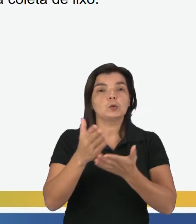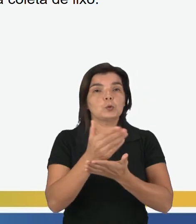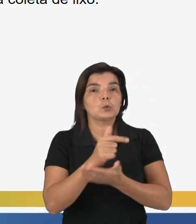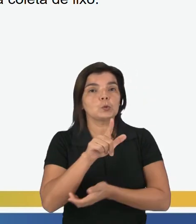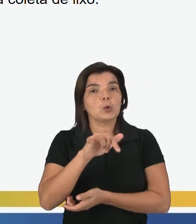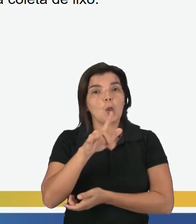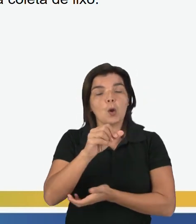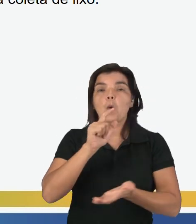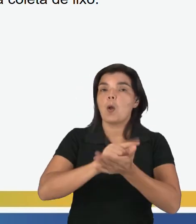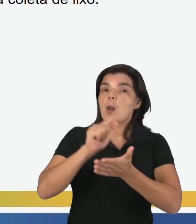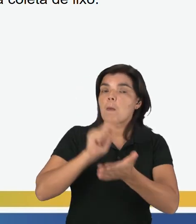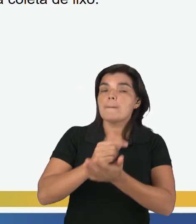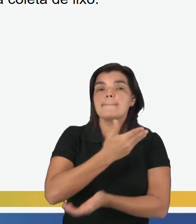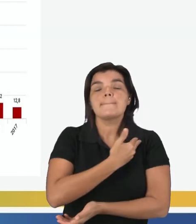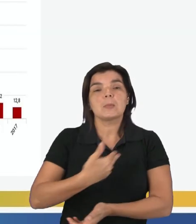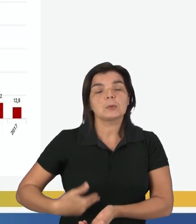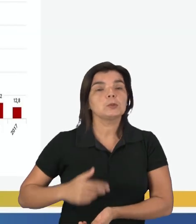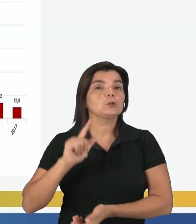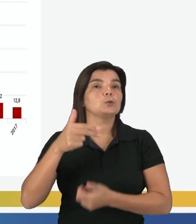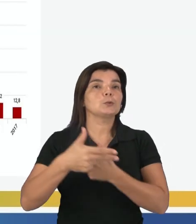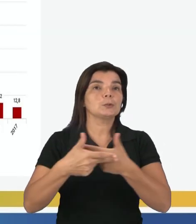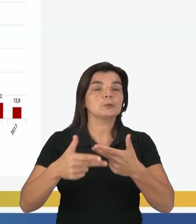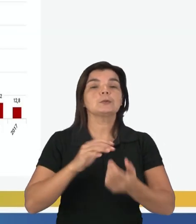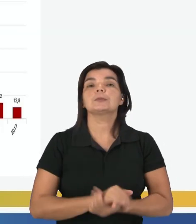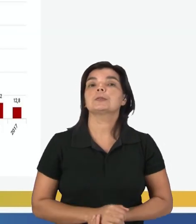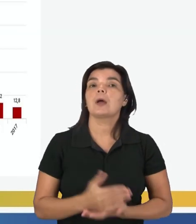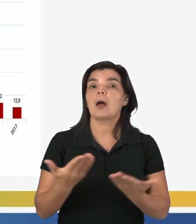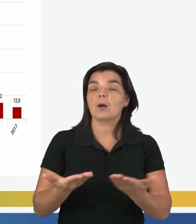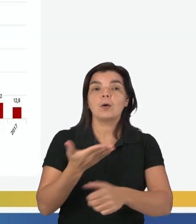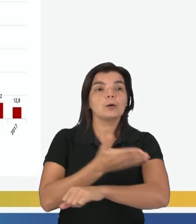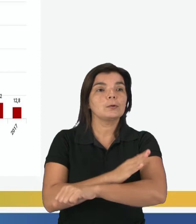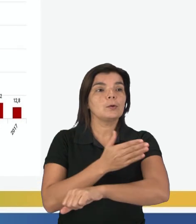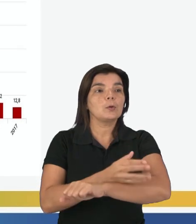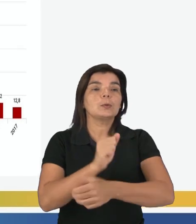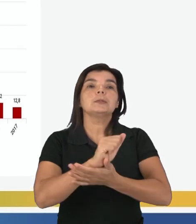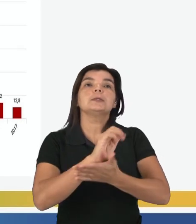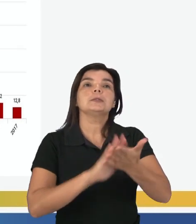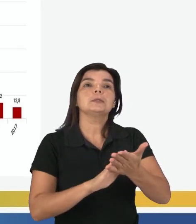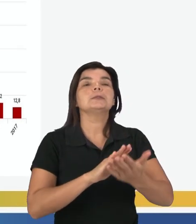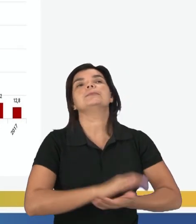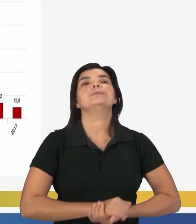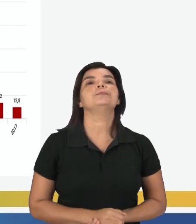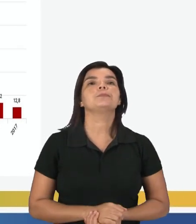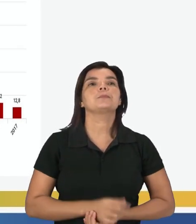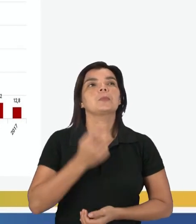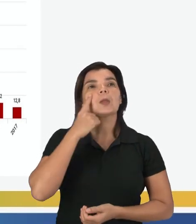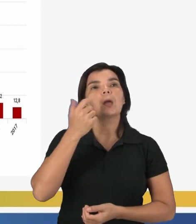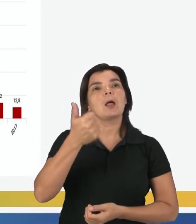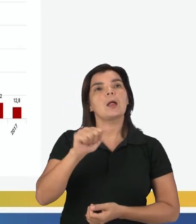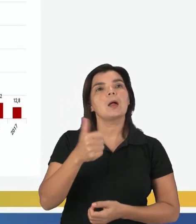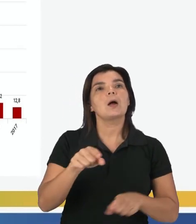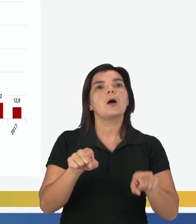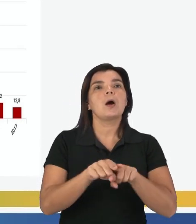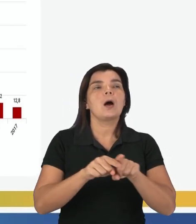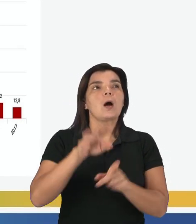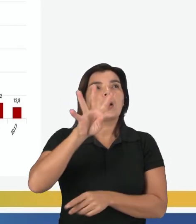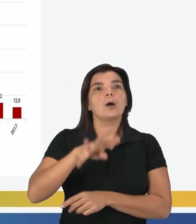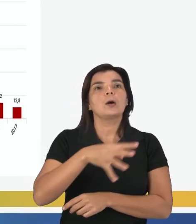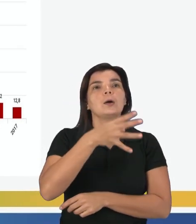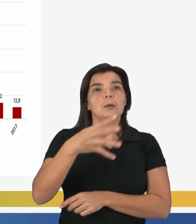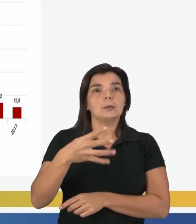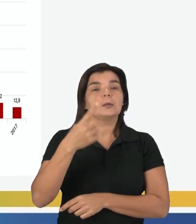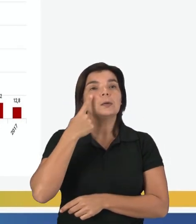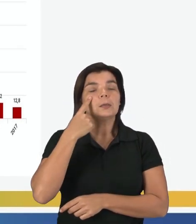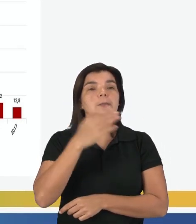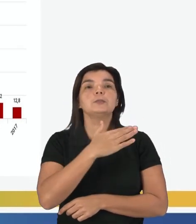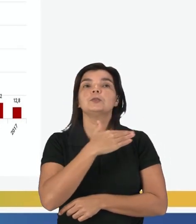esgoto, limpeza pública do lixo, etc. E aí vamos entrar então no nosso exercitando, analisando a tabela ao lado a respeito da taxa